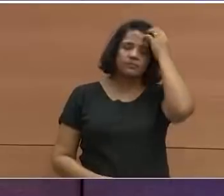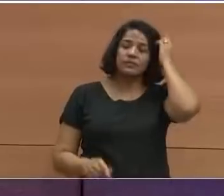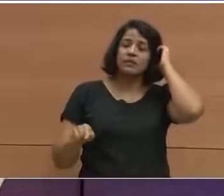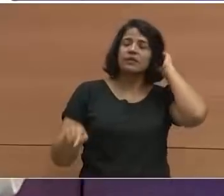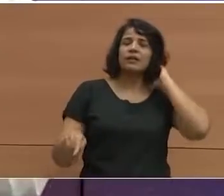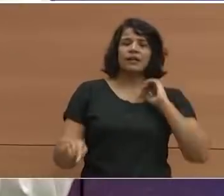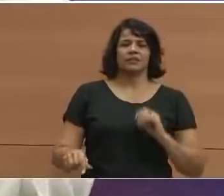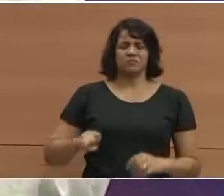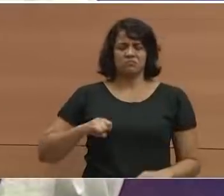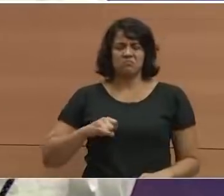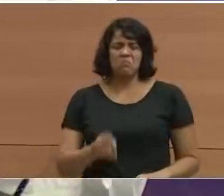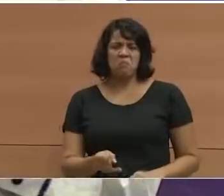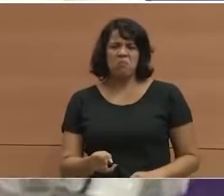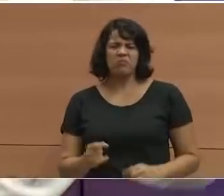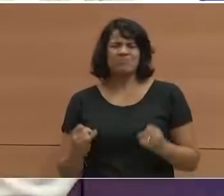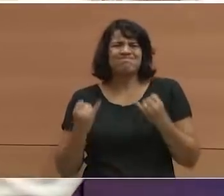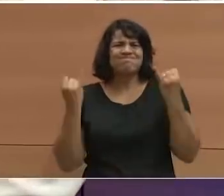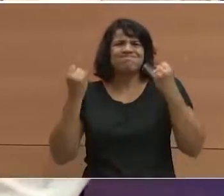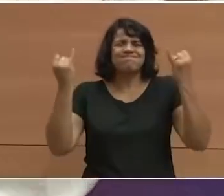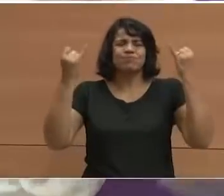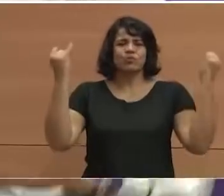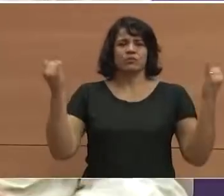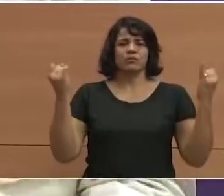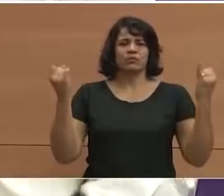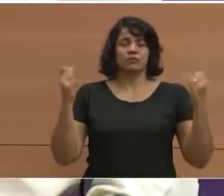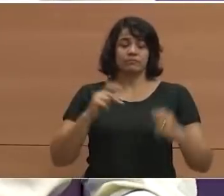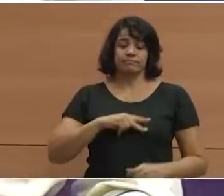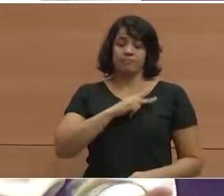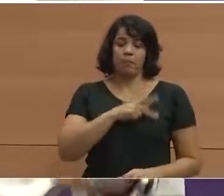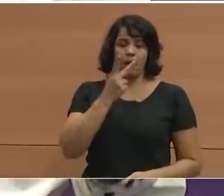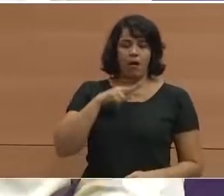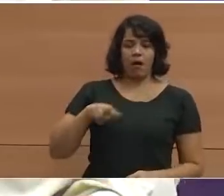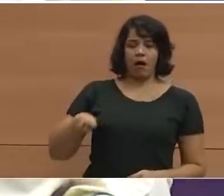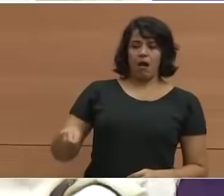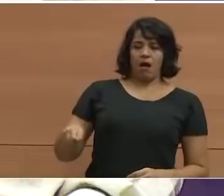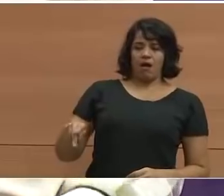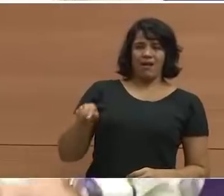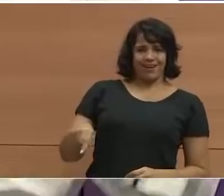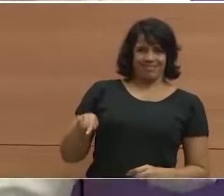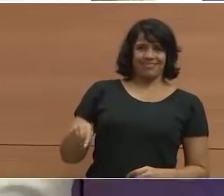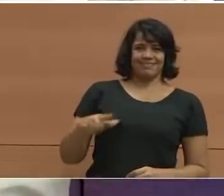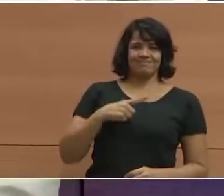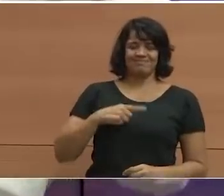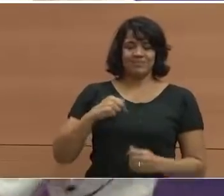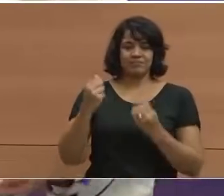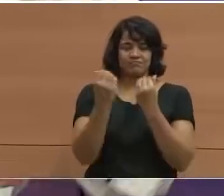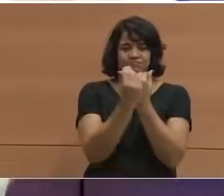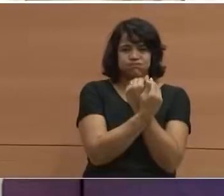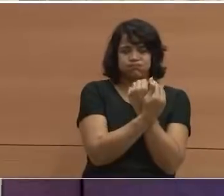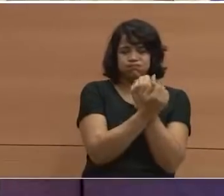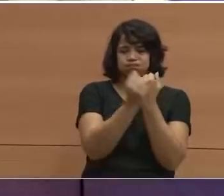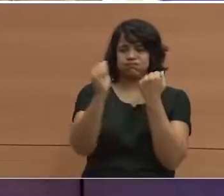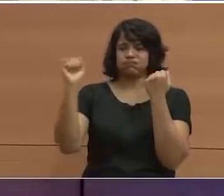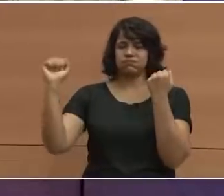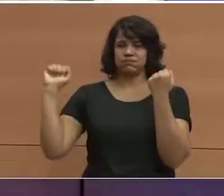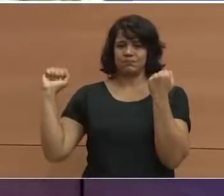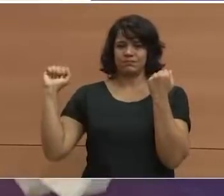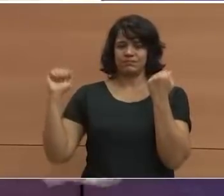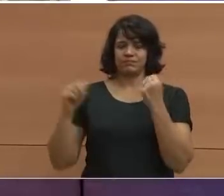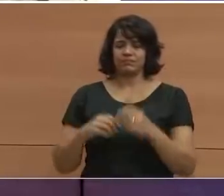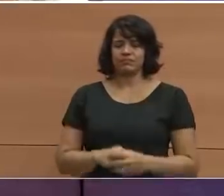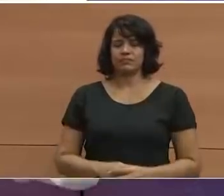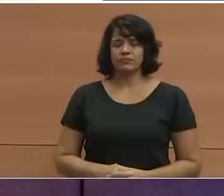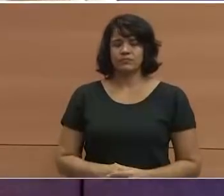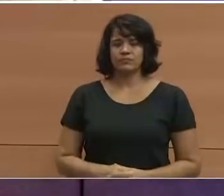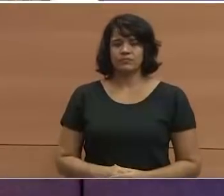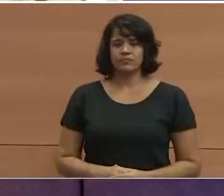ponto muito estratégico. Paulo viu uma porta aberta em Éfeso e ele resolveu consolidar